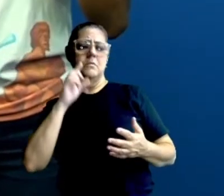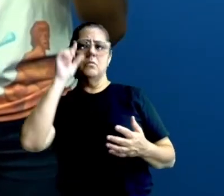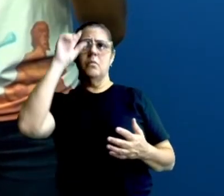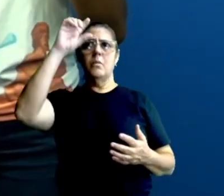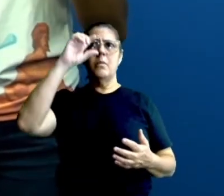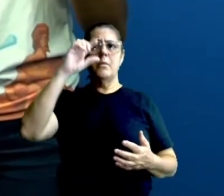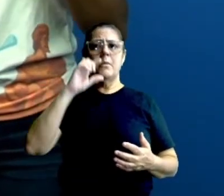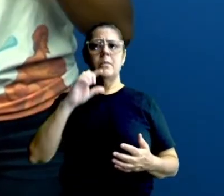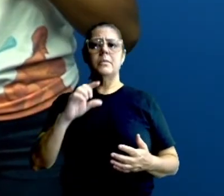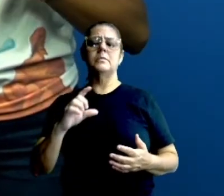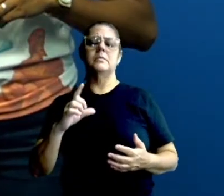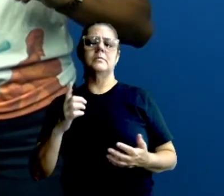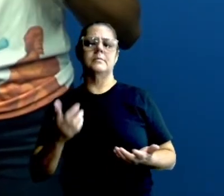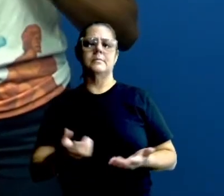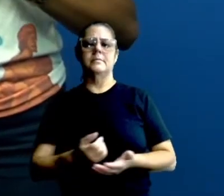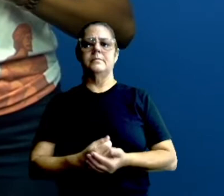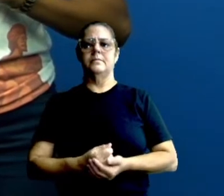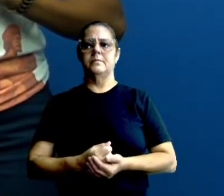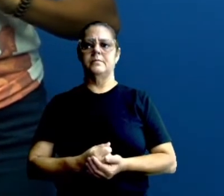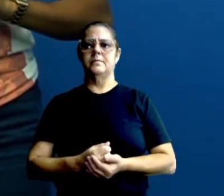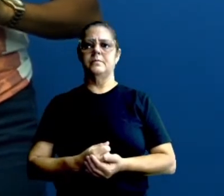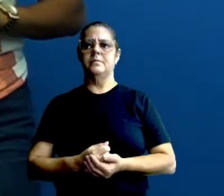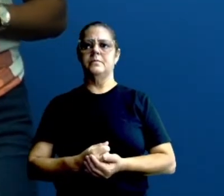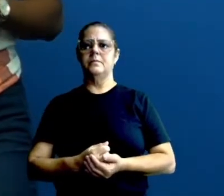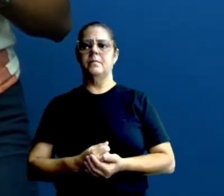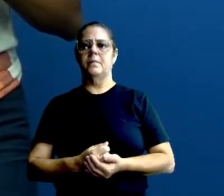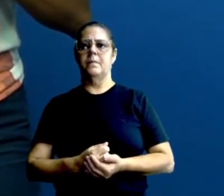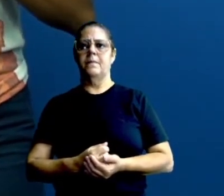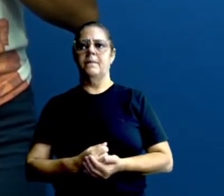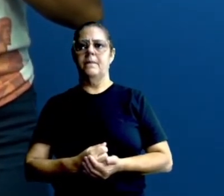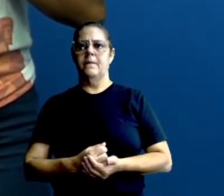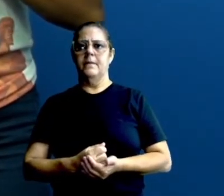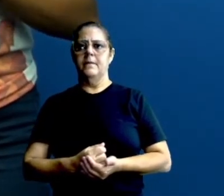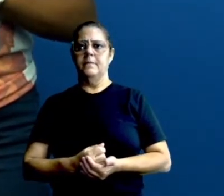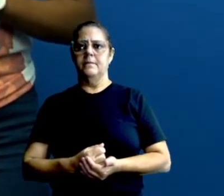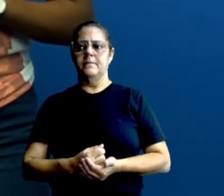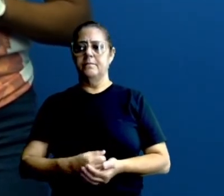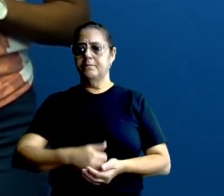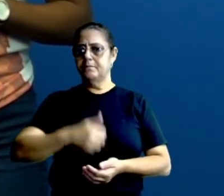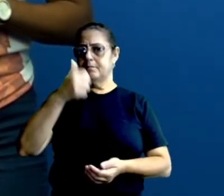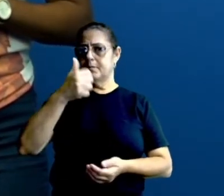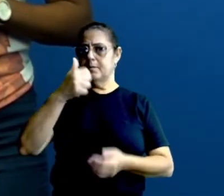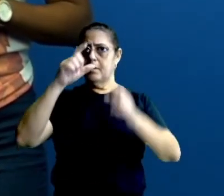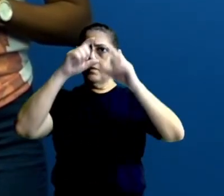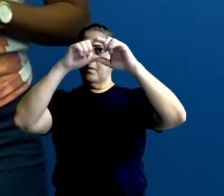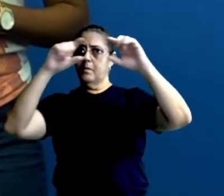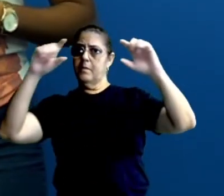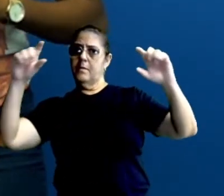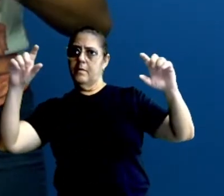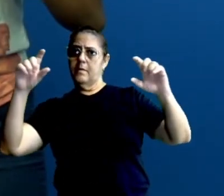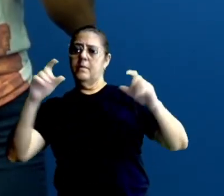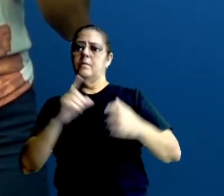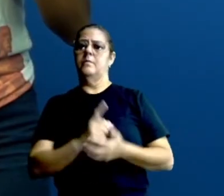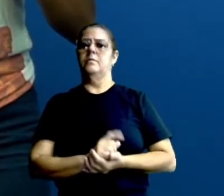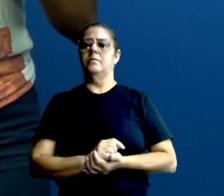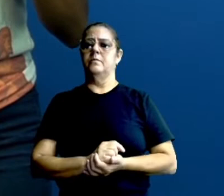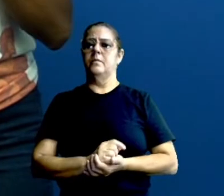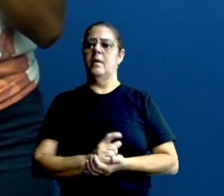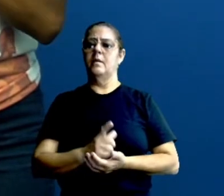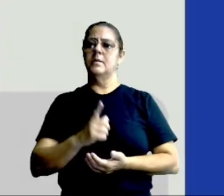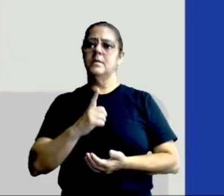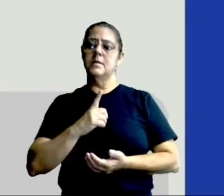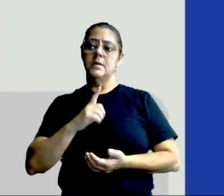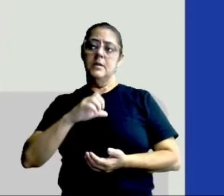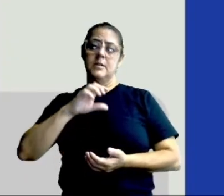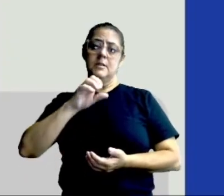nele vamos saber direitinho tão ver só o primeiro parágrafo do texto a gente